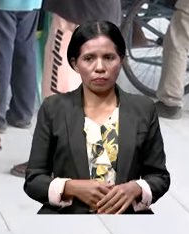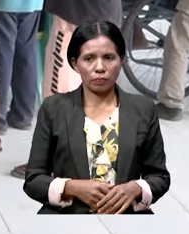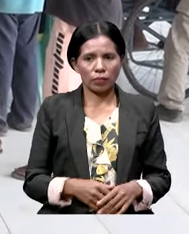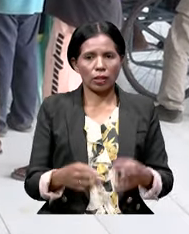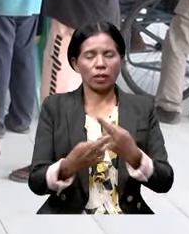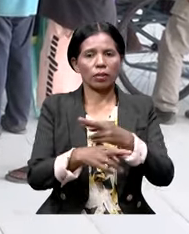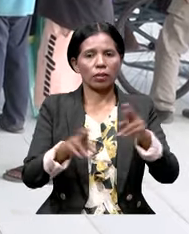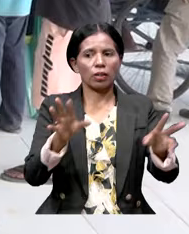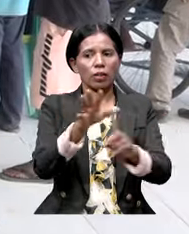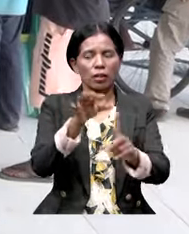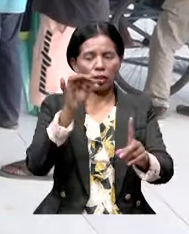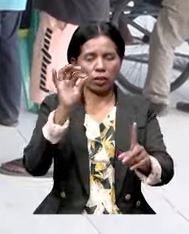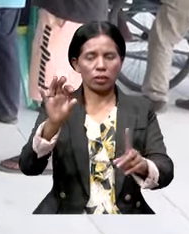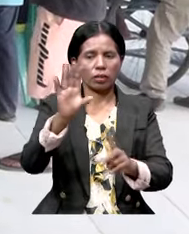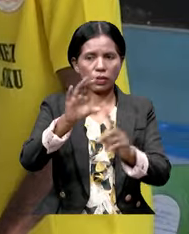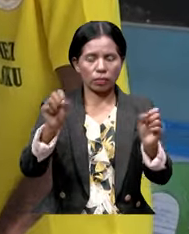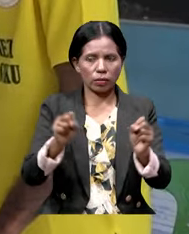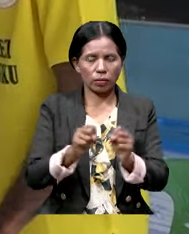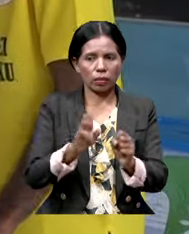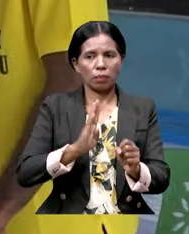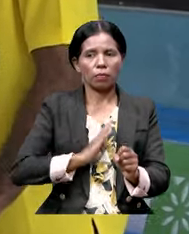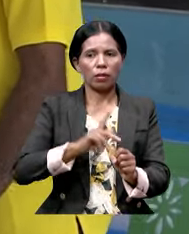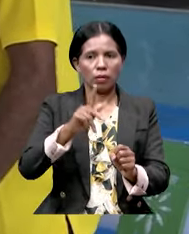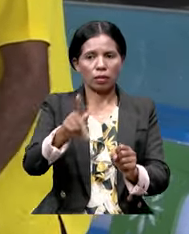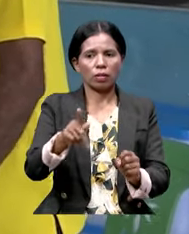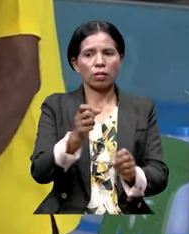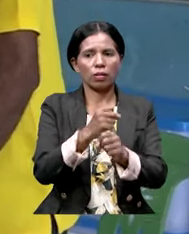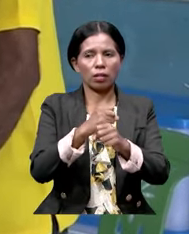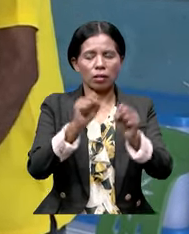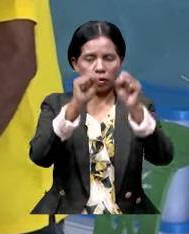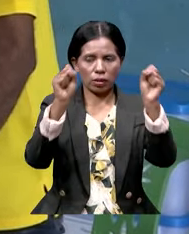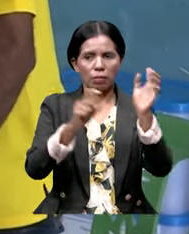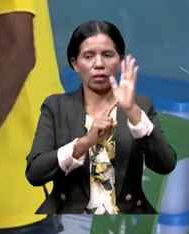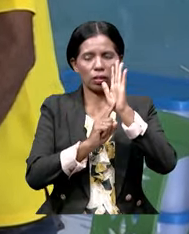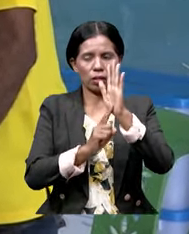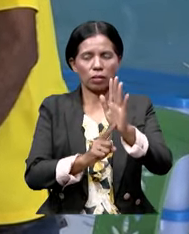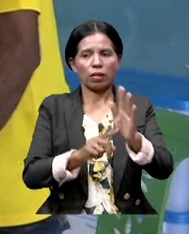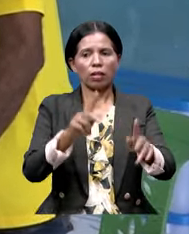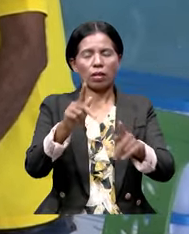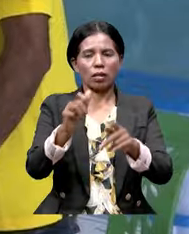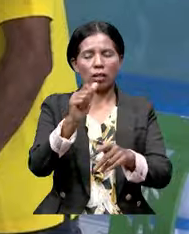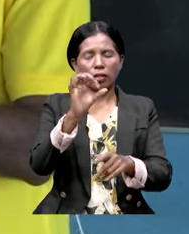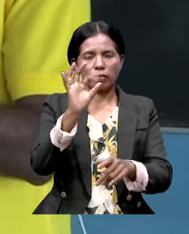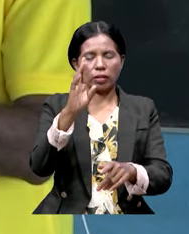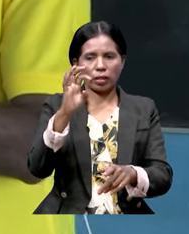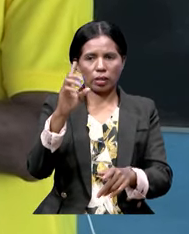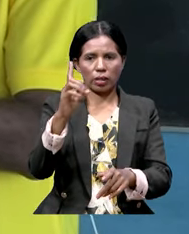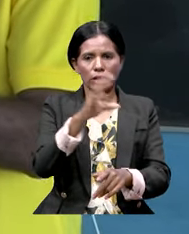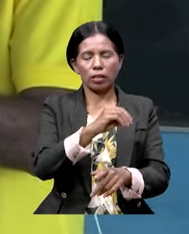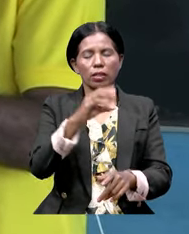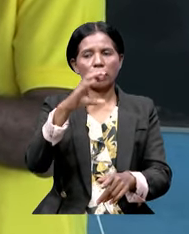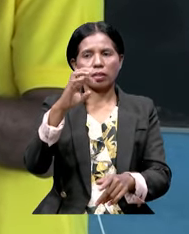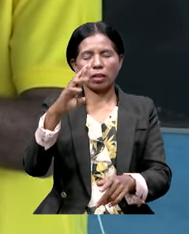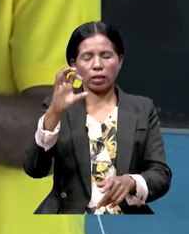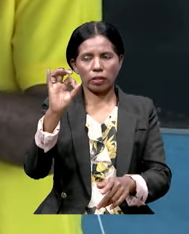Resultado eleição líder comunitário e Sucubebono que neve realiza e sábado nem a todo, candidato Alfredo da Costa no Serafim